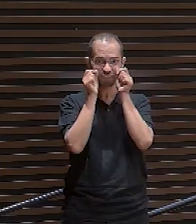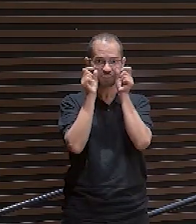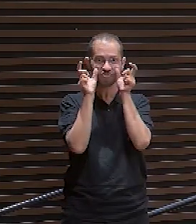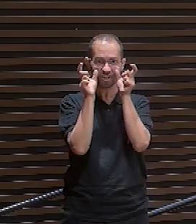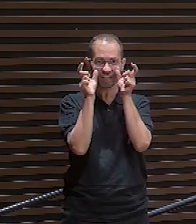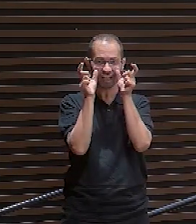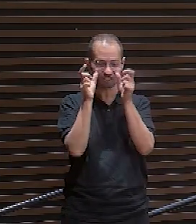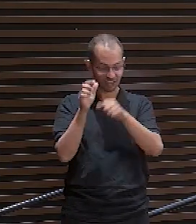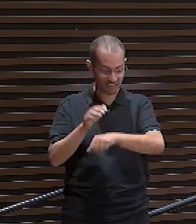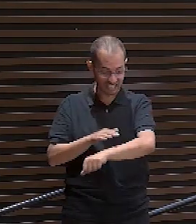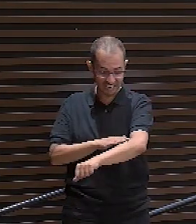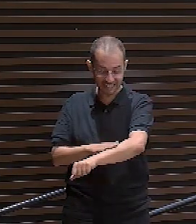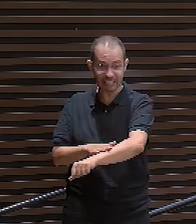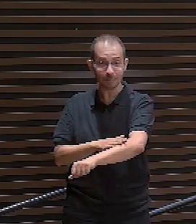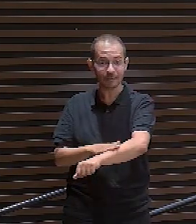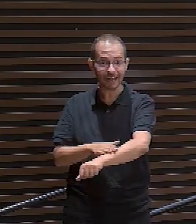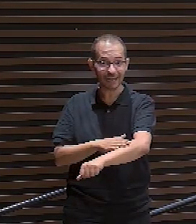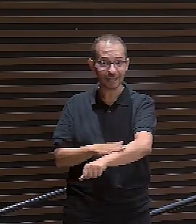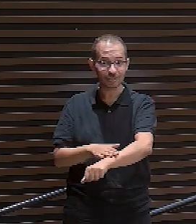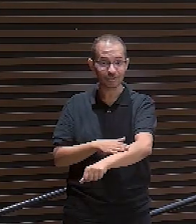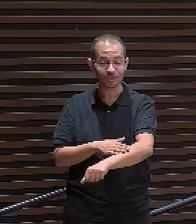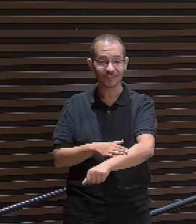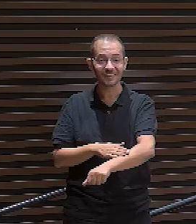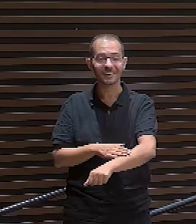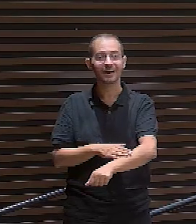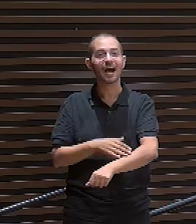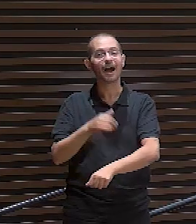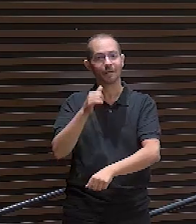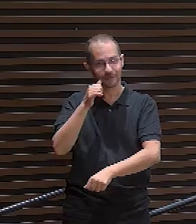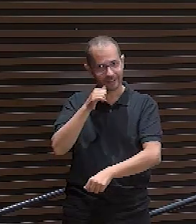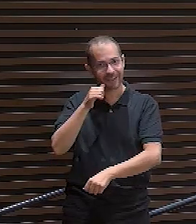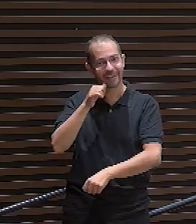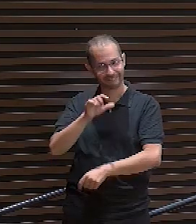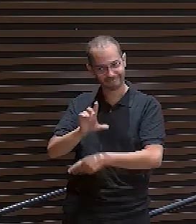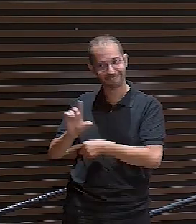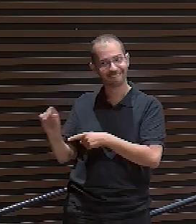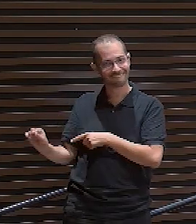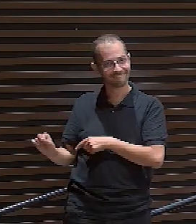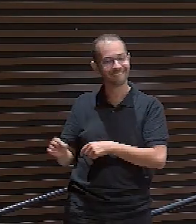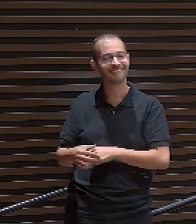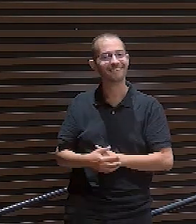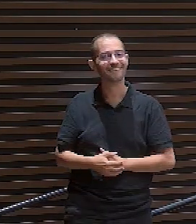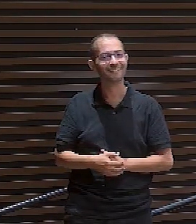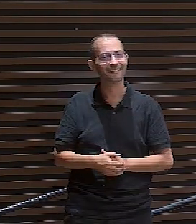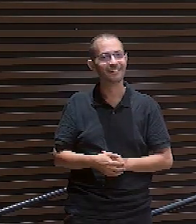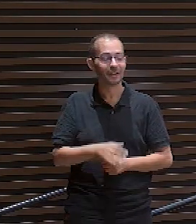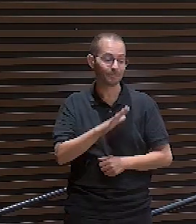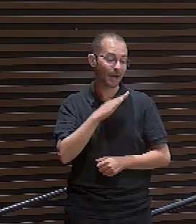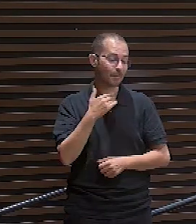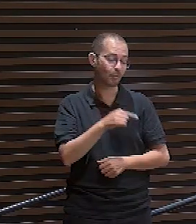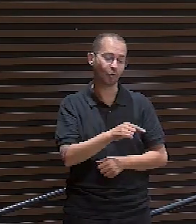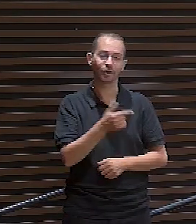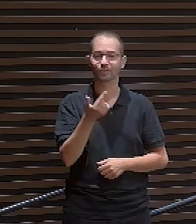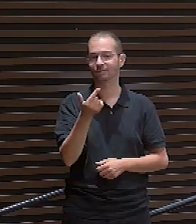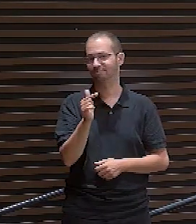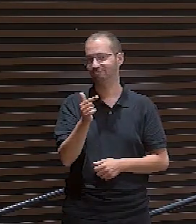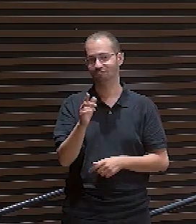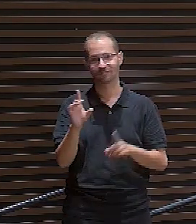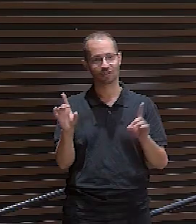com aquele braço, ela ia rodar um bocado de tempo. Mas morto não tem direito.